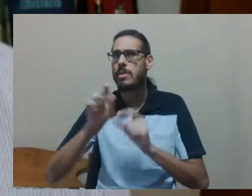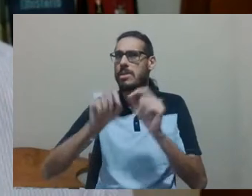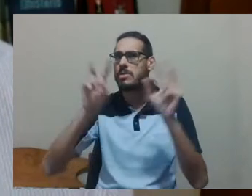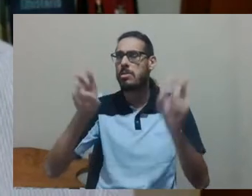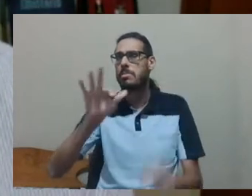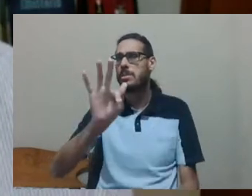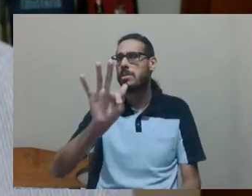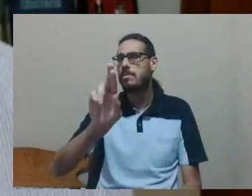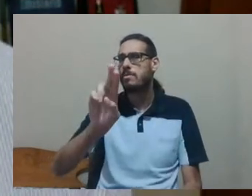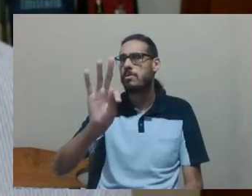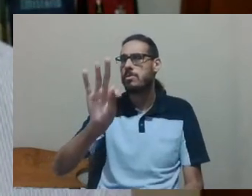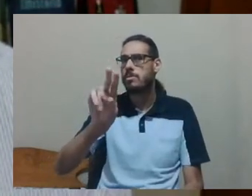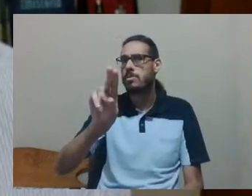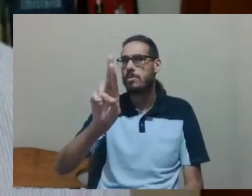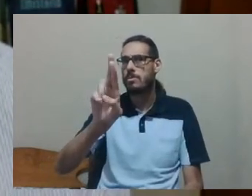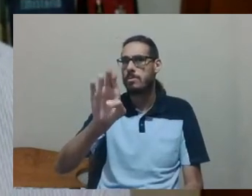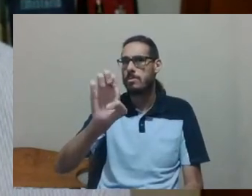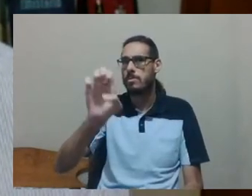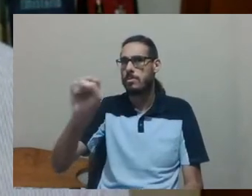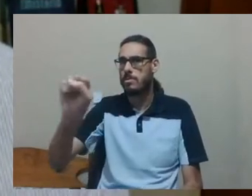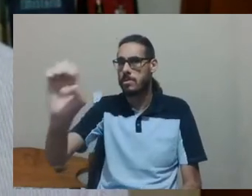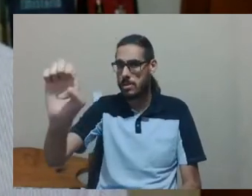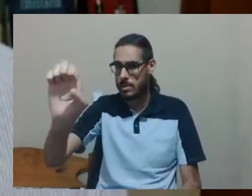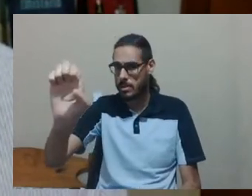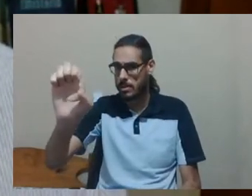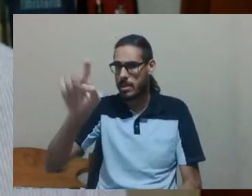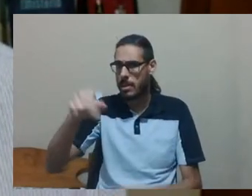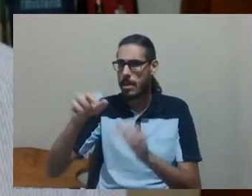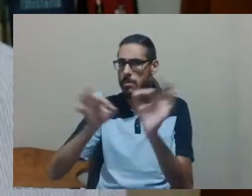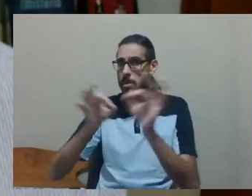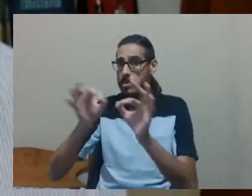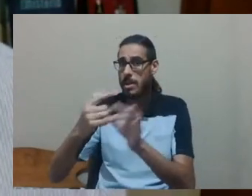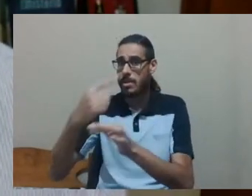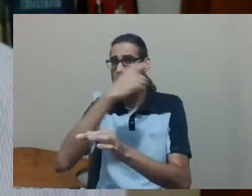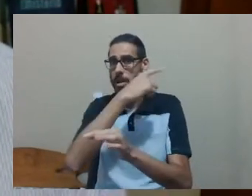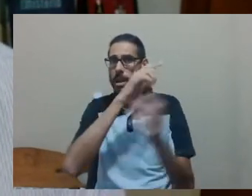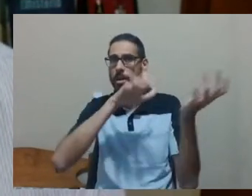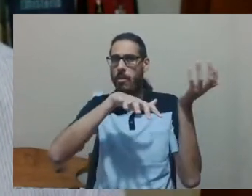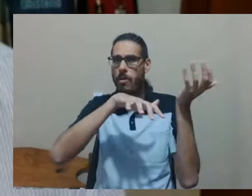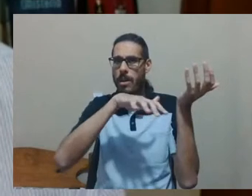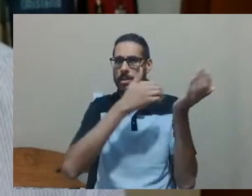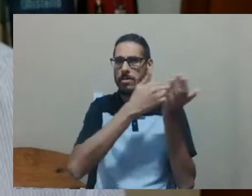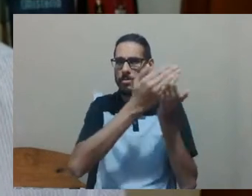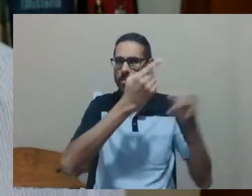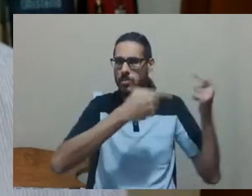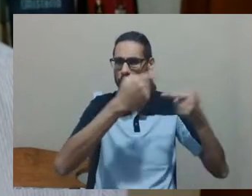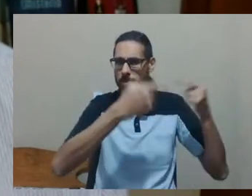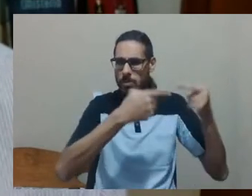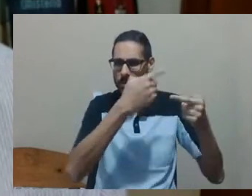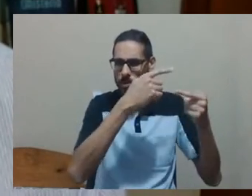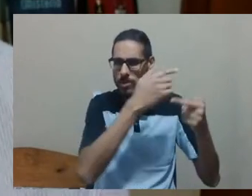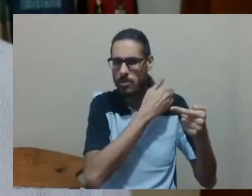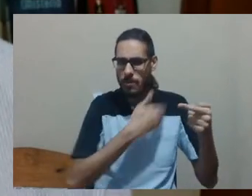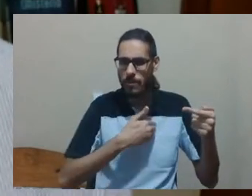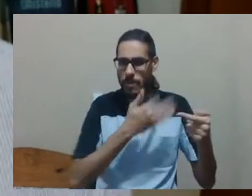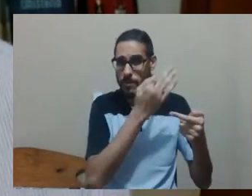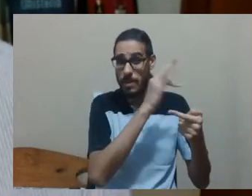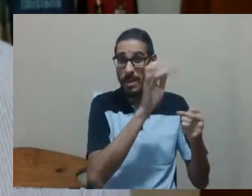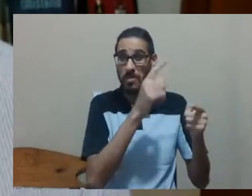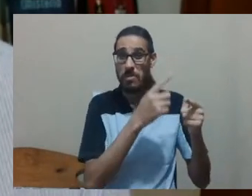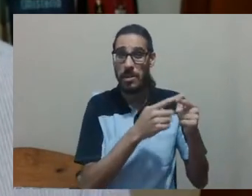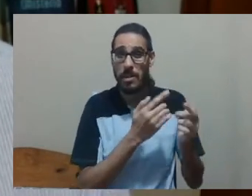colocado pelo governo federal no Congresso. Nesse caso, ele está dando uma flexibilização para